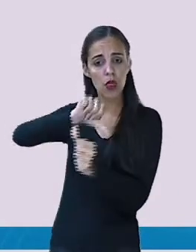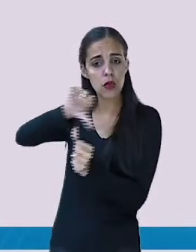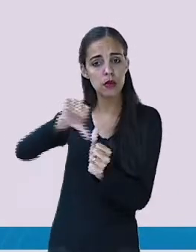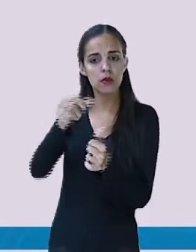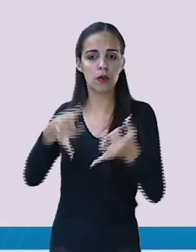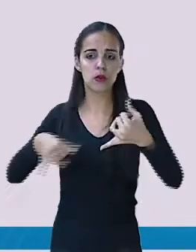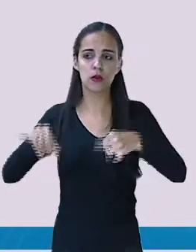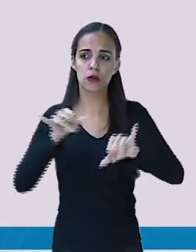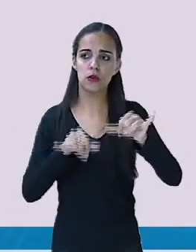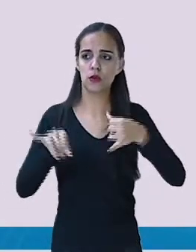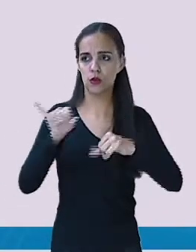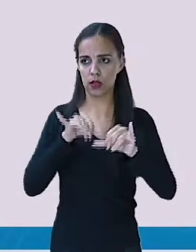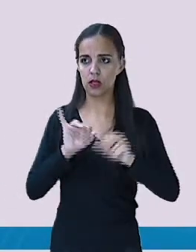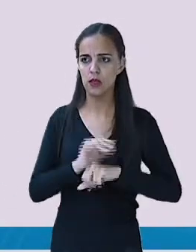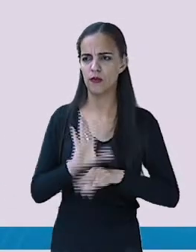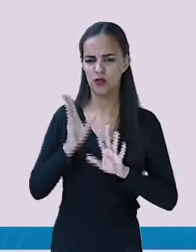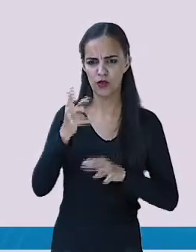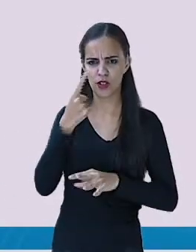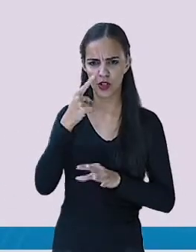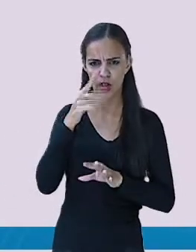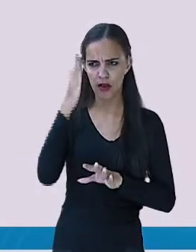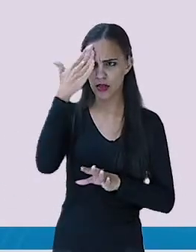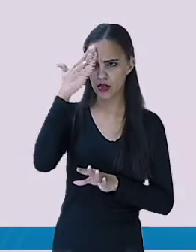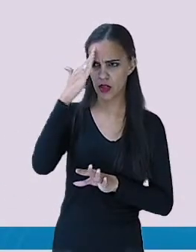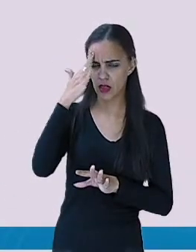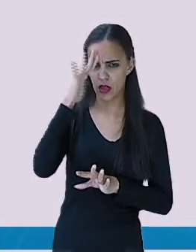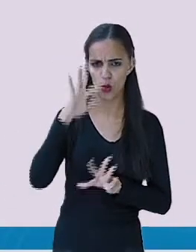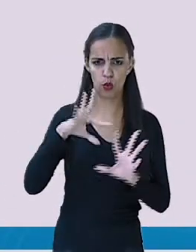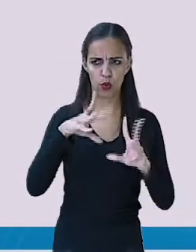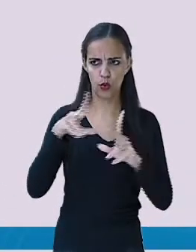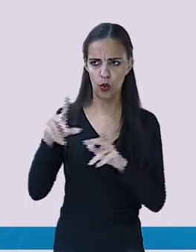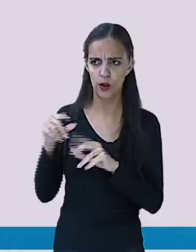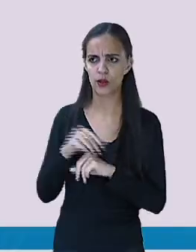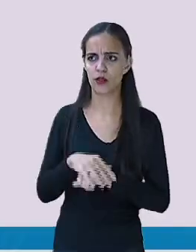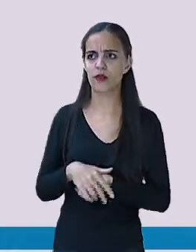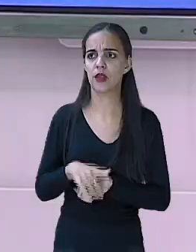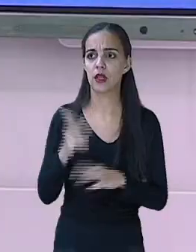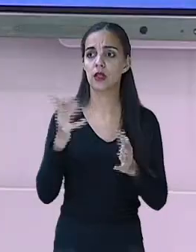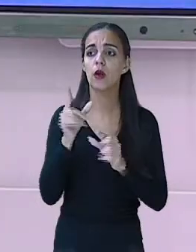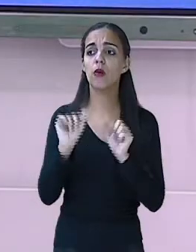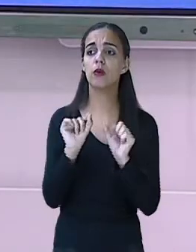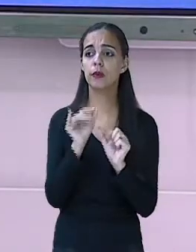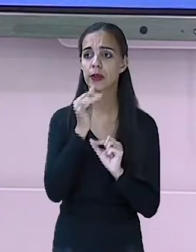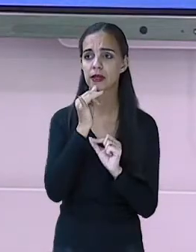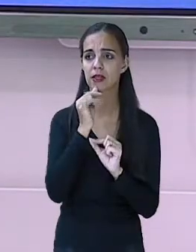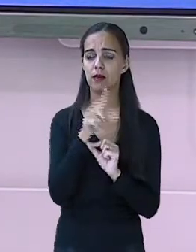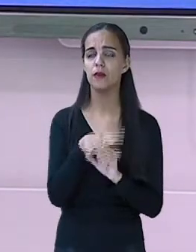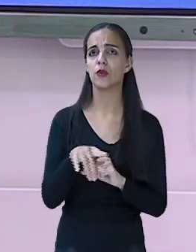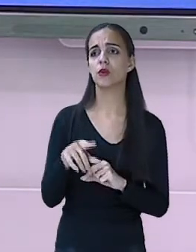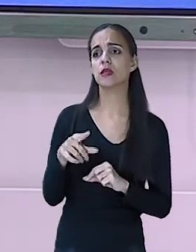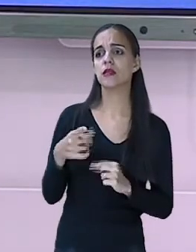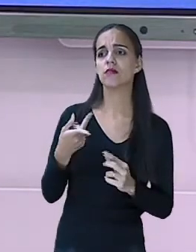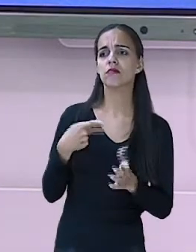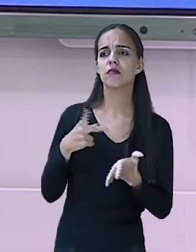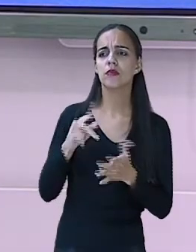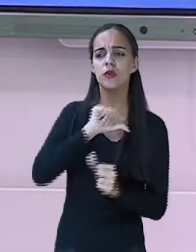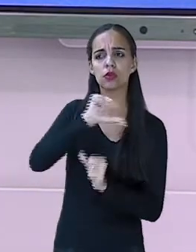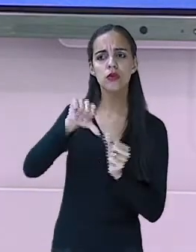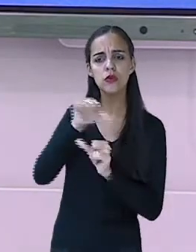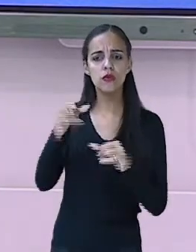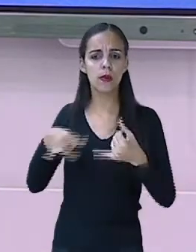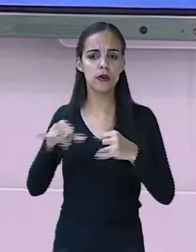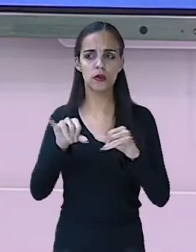já conhecia esses exemplos só esse aqui que não né então são exemplos de